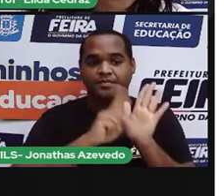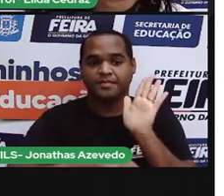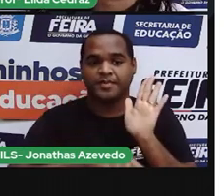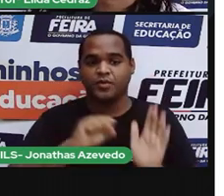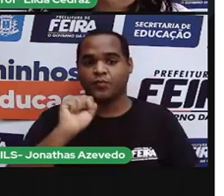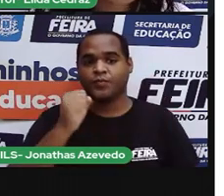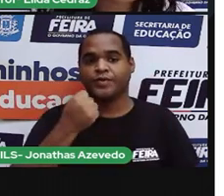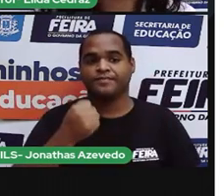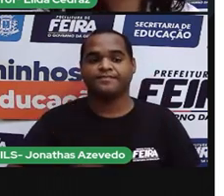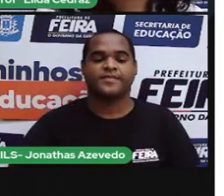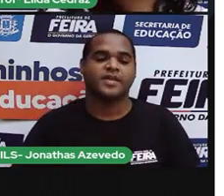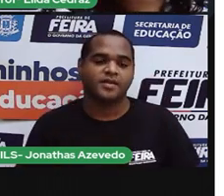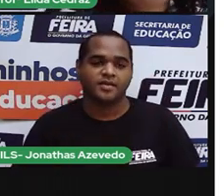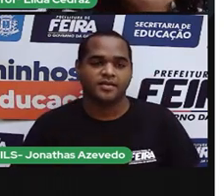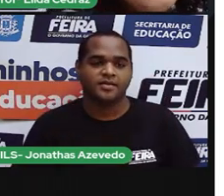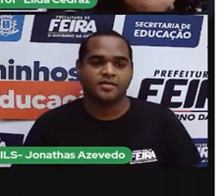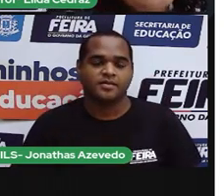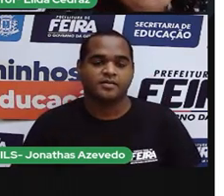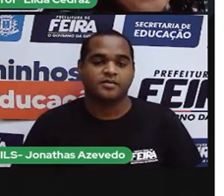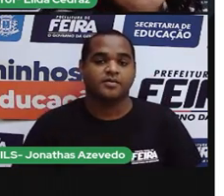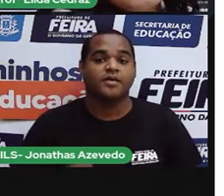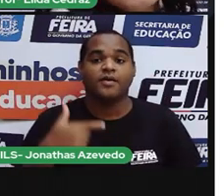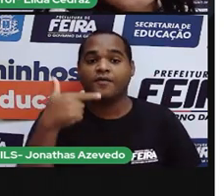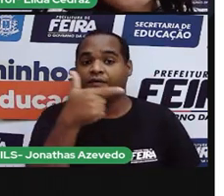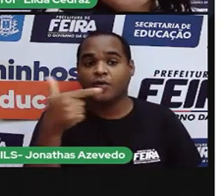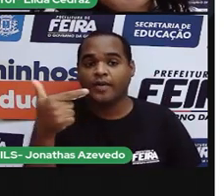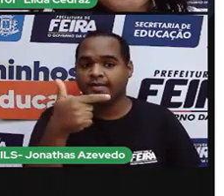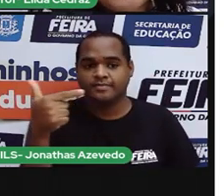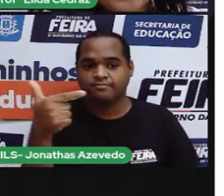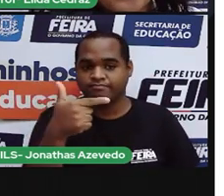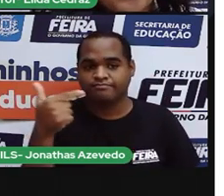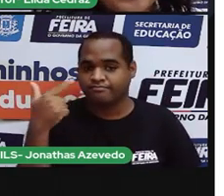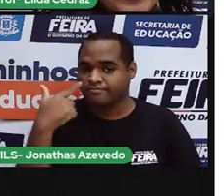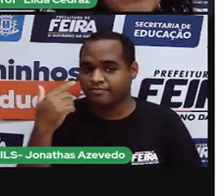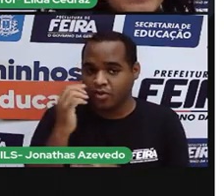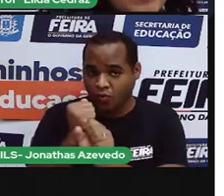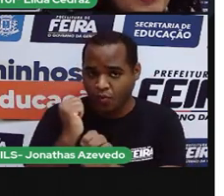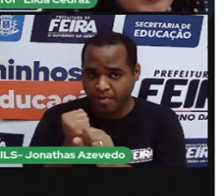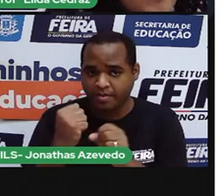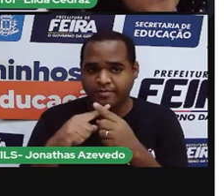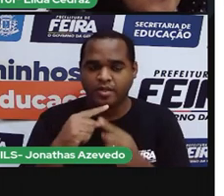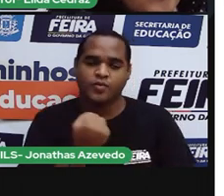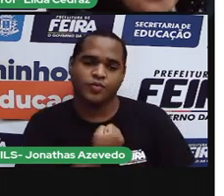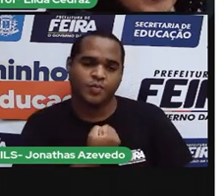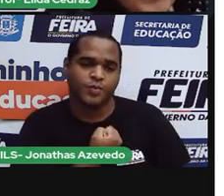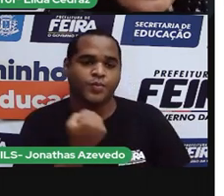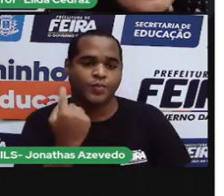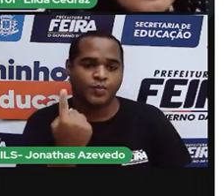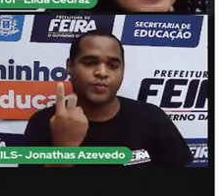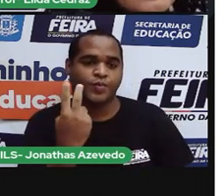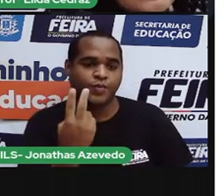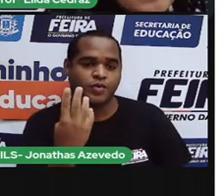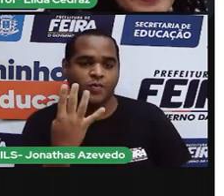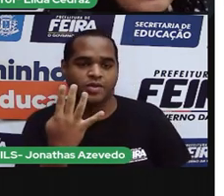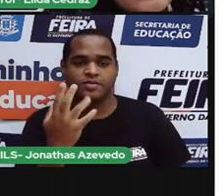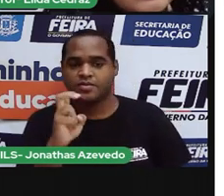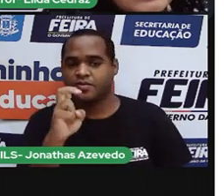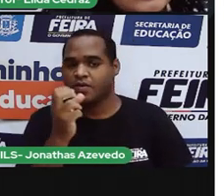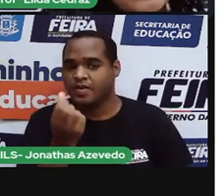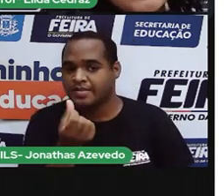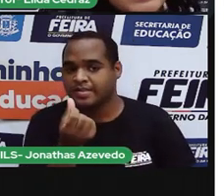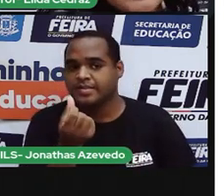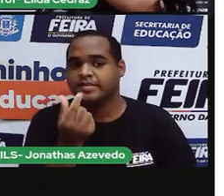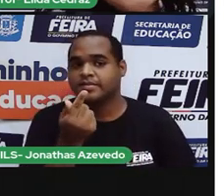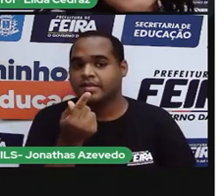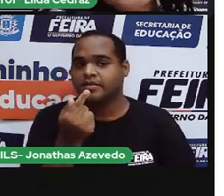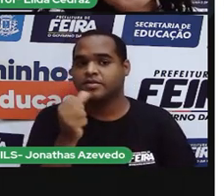menos 8. Se você contar todos esses números 1, EBO, Um, dois, três, quatro,